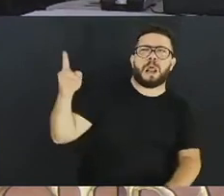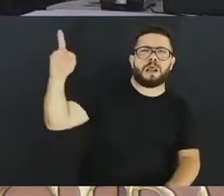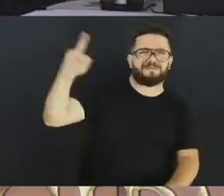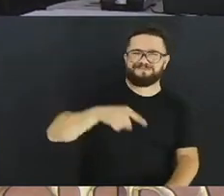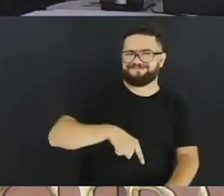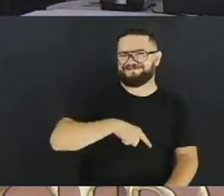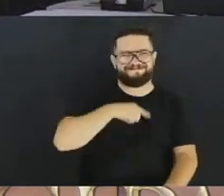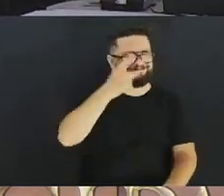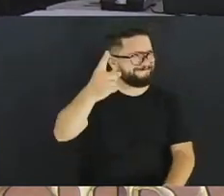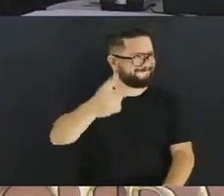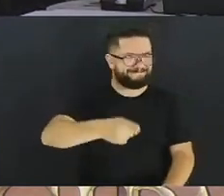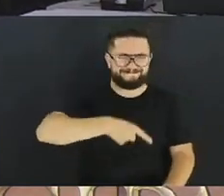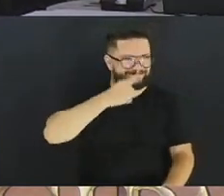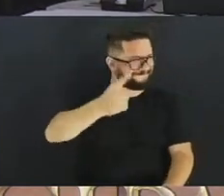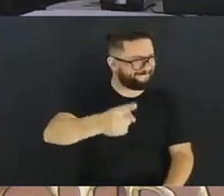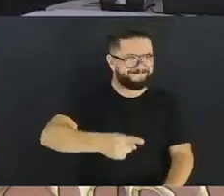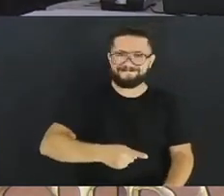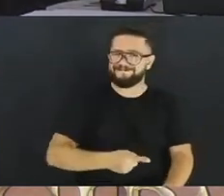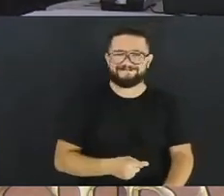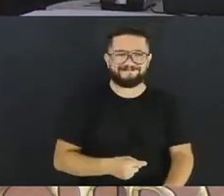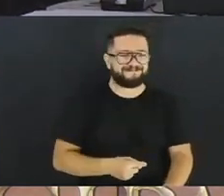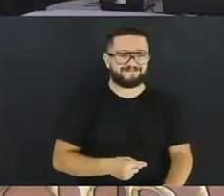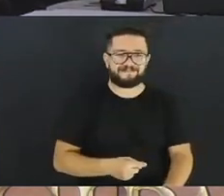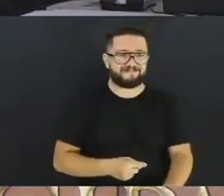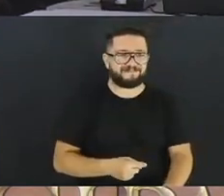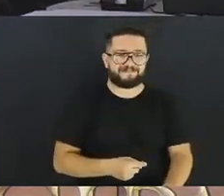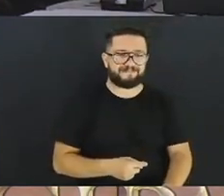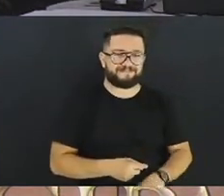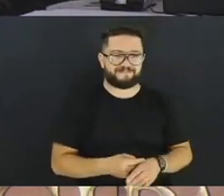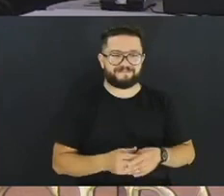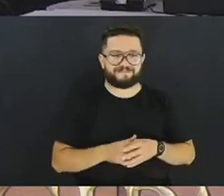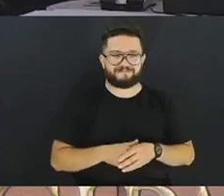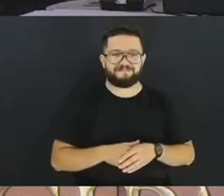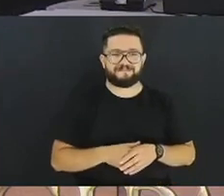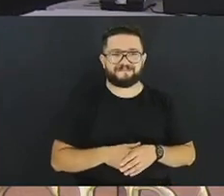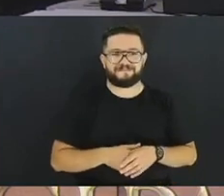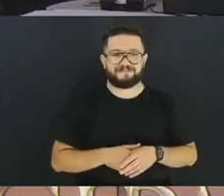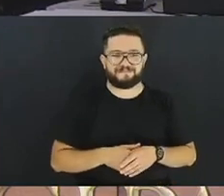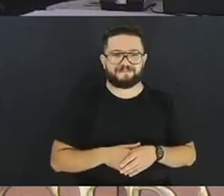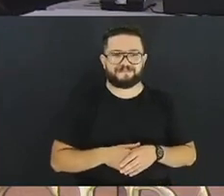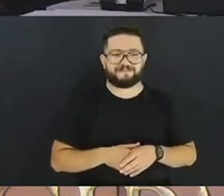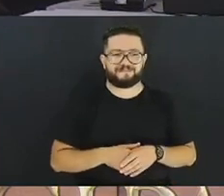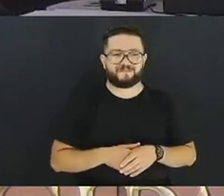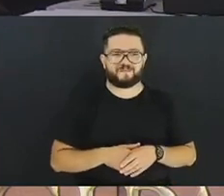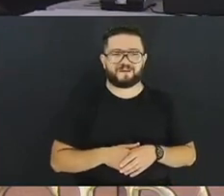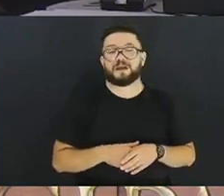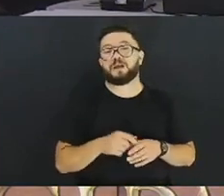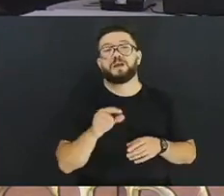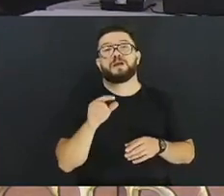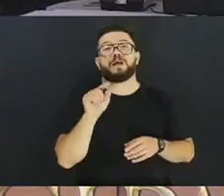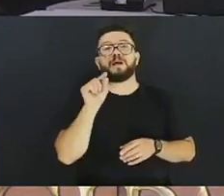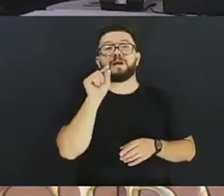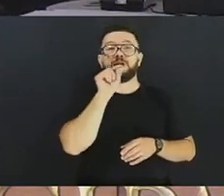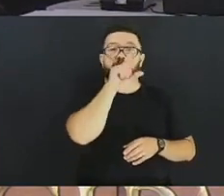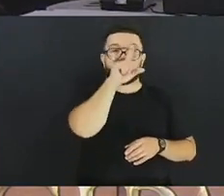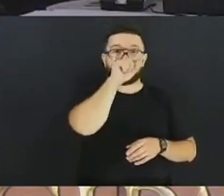vai semear no limpo, aonde nasceria e desenvolveria. Ela não vai. Então, ela vai de um bosque para outro,